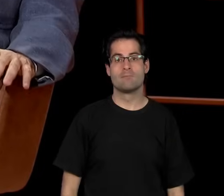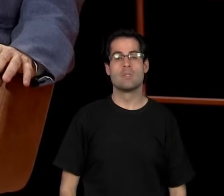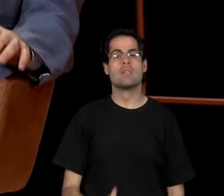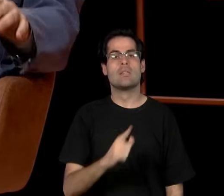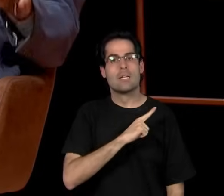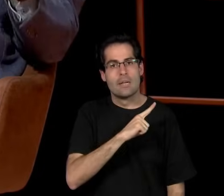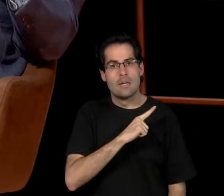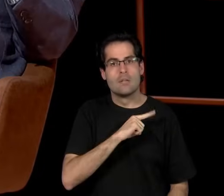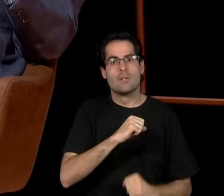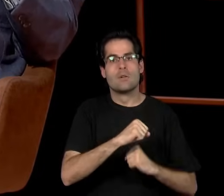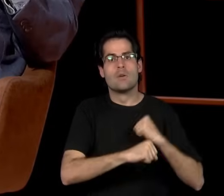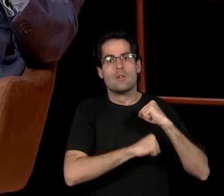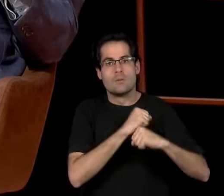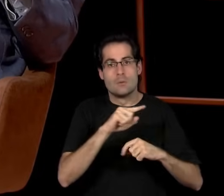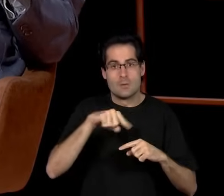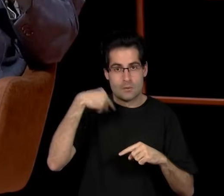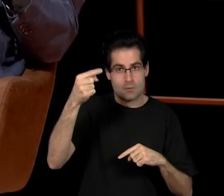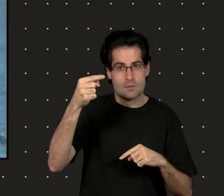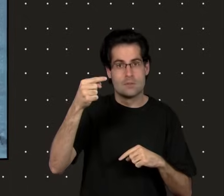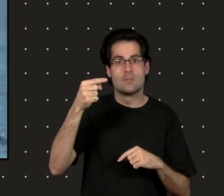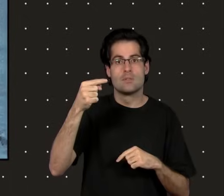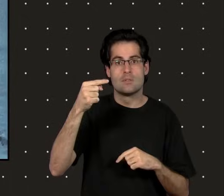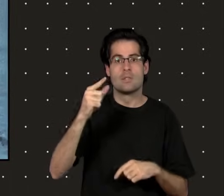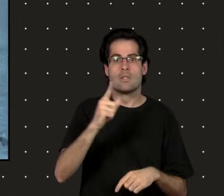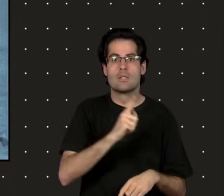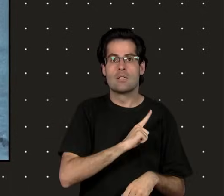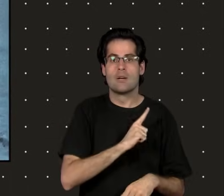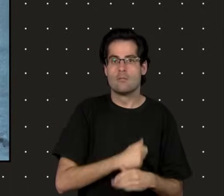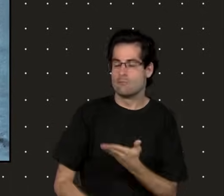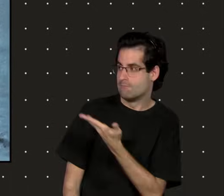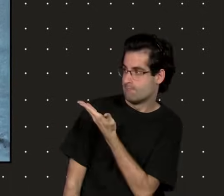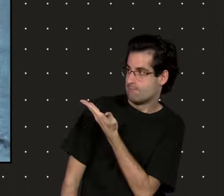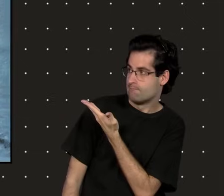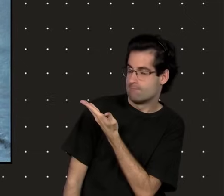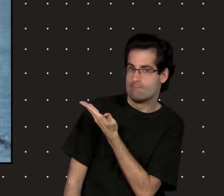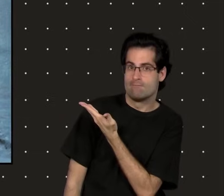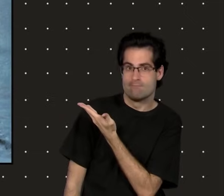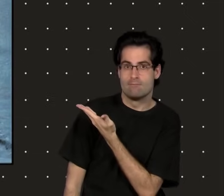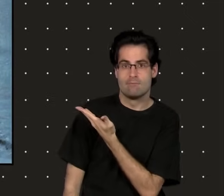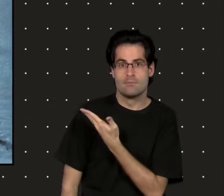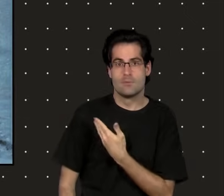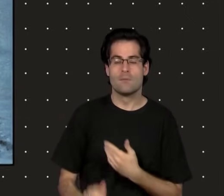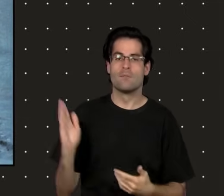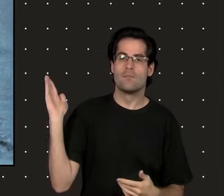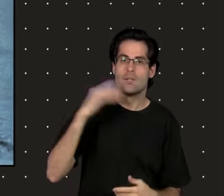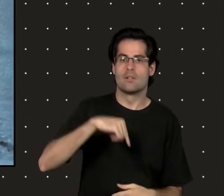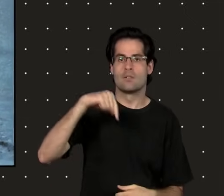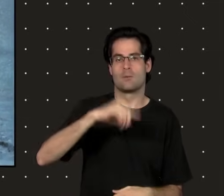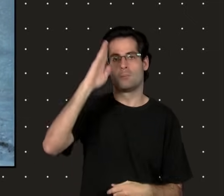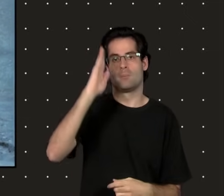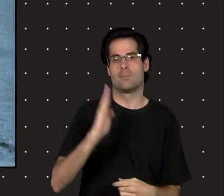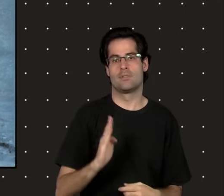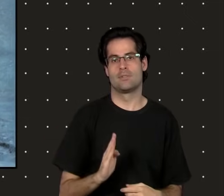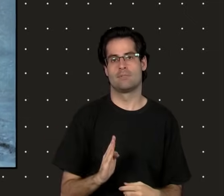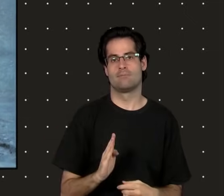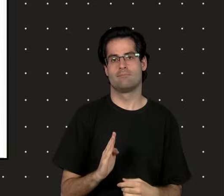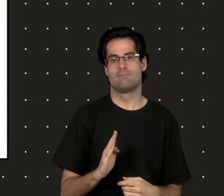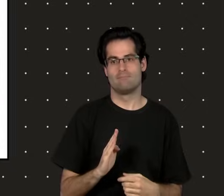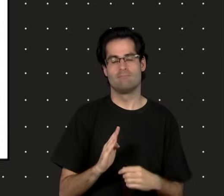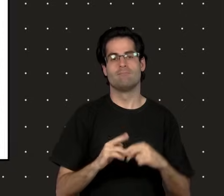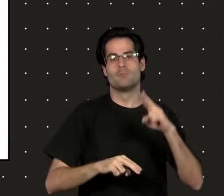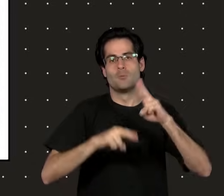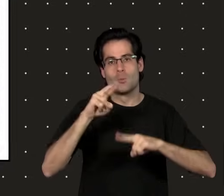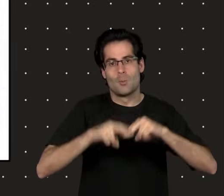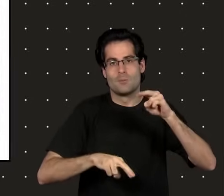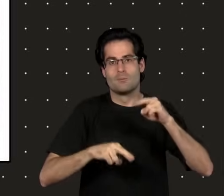vem Air Supply, está comemorando 48 anos de carreira. No mês de junho, Richard Clayderman de